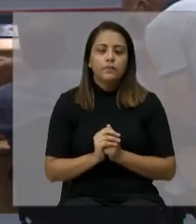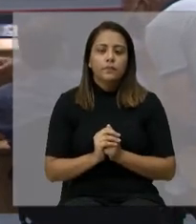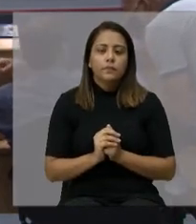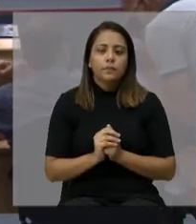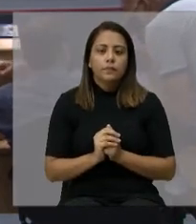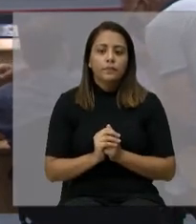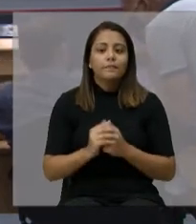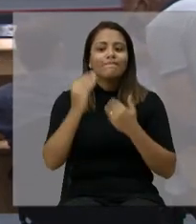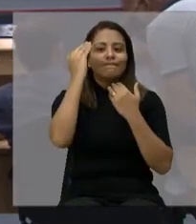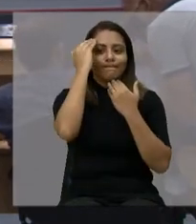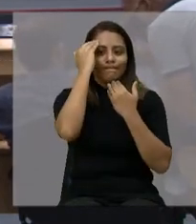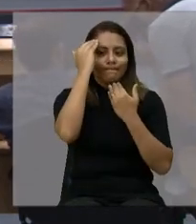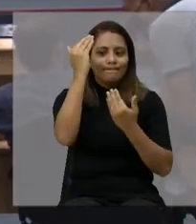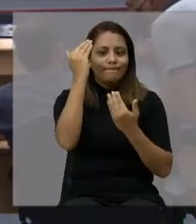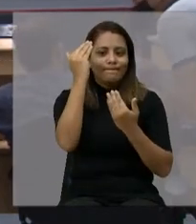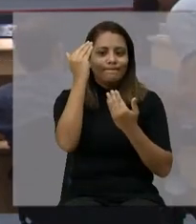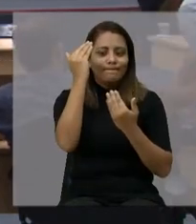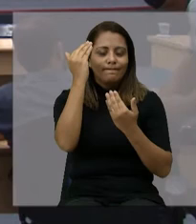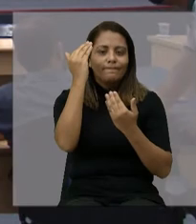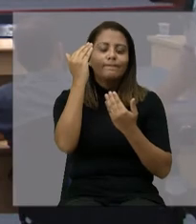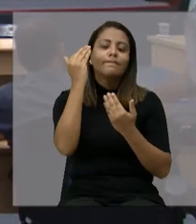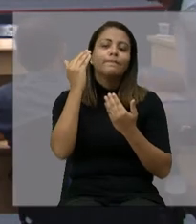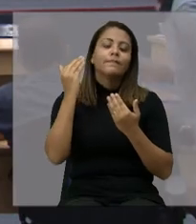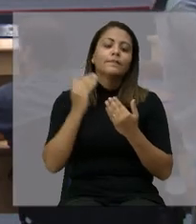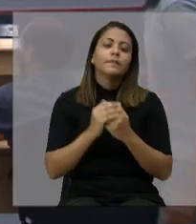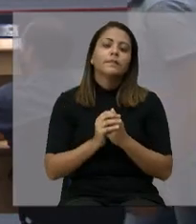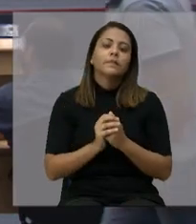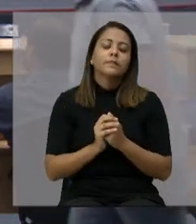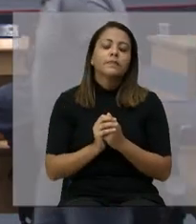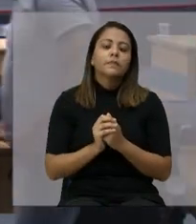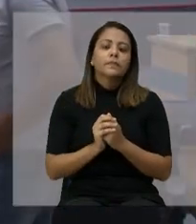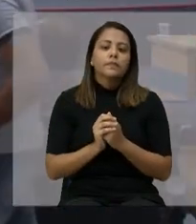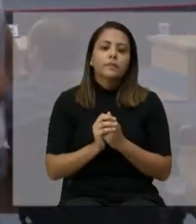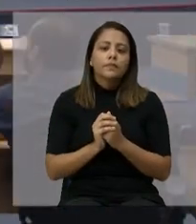Obrigado, presidente. Eu gostaria aqui de